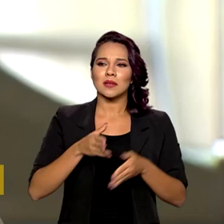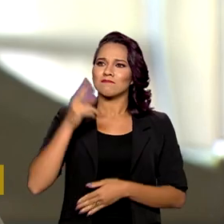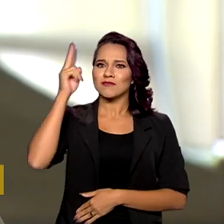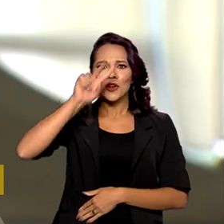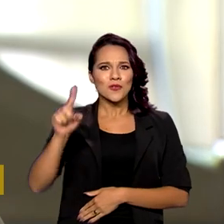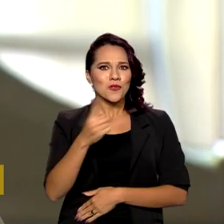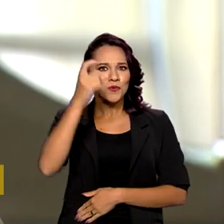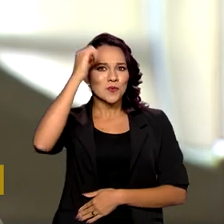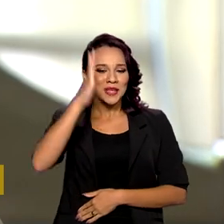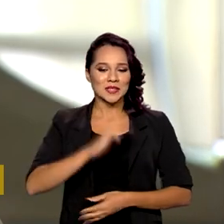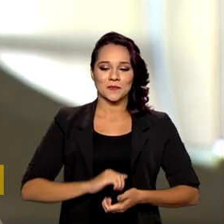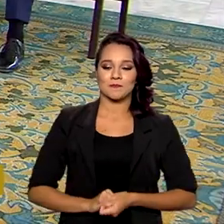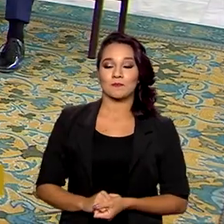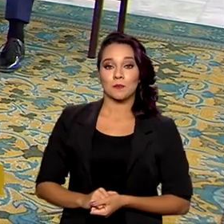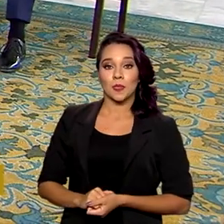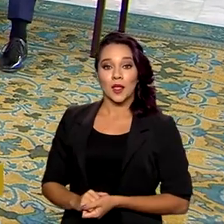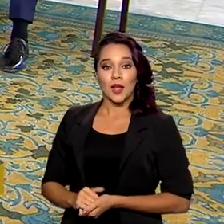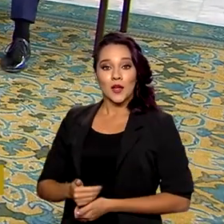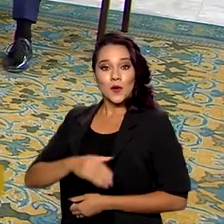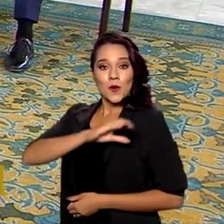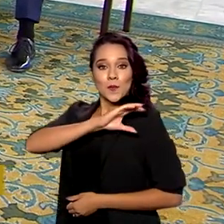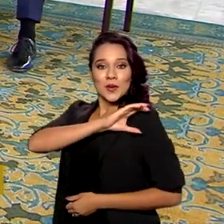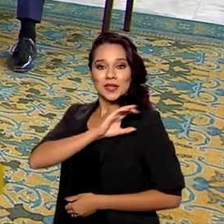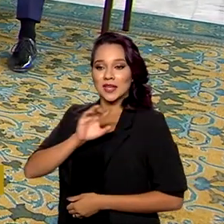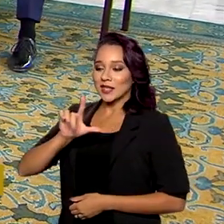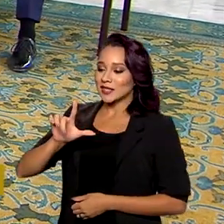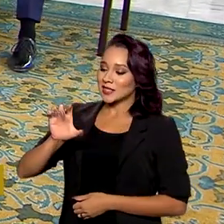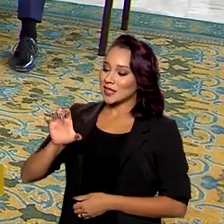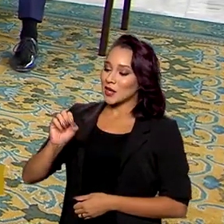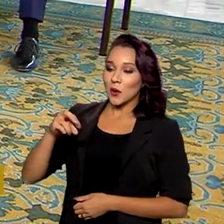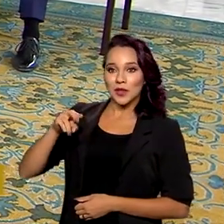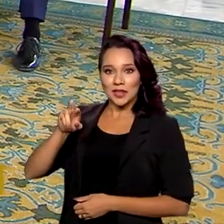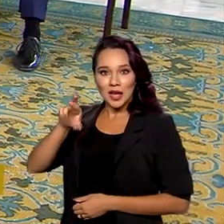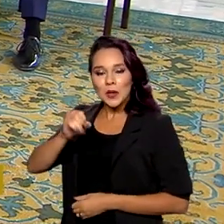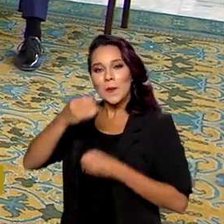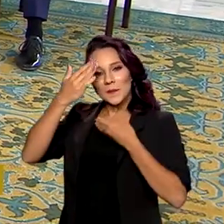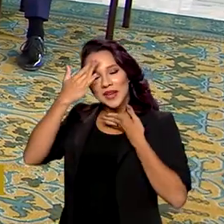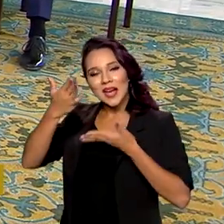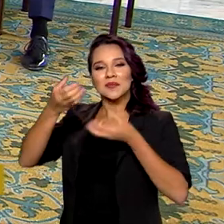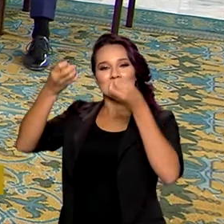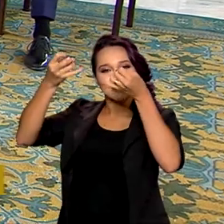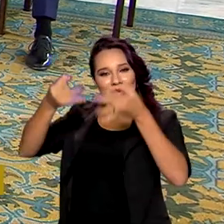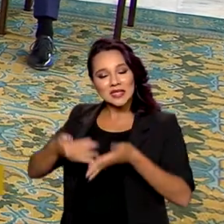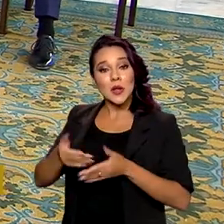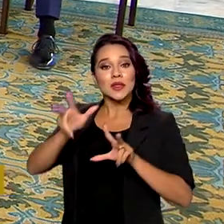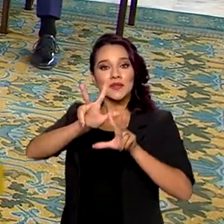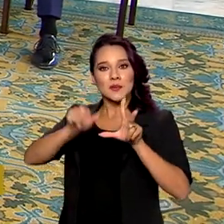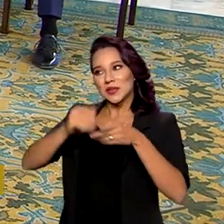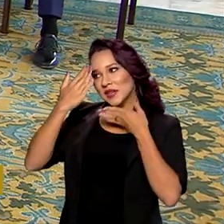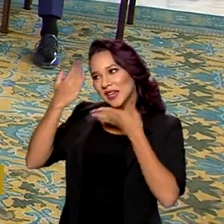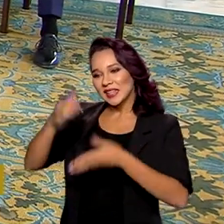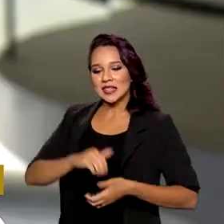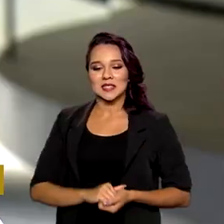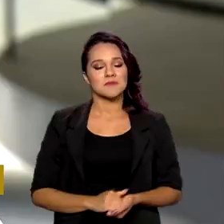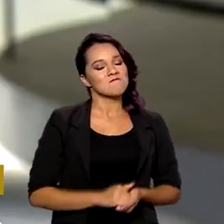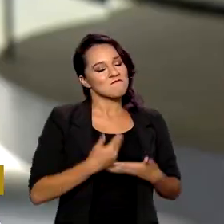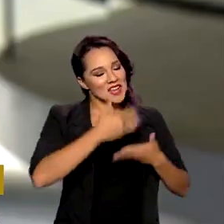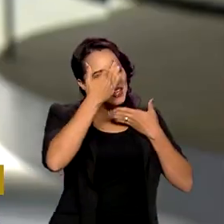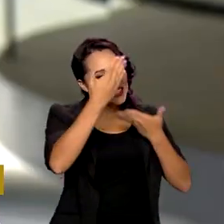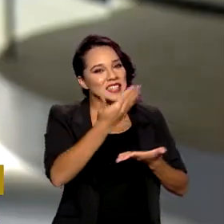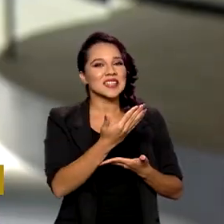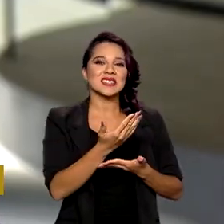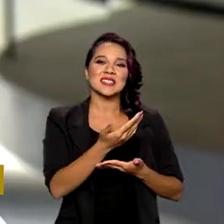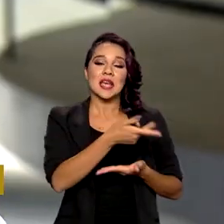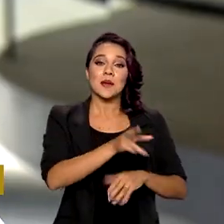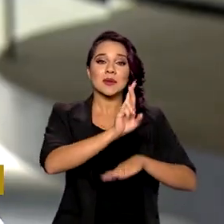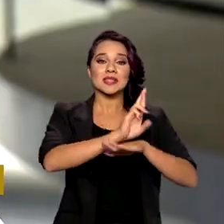nosso país. Comandante Leonardo Garcia, muito obrigada pelas explicações, pela participação. A TV Brasil agradece. Eu que agradeço em nome da Marinha